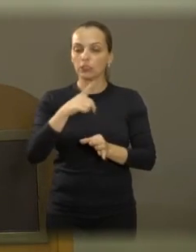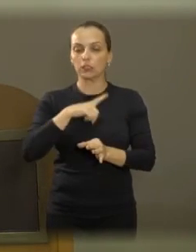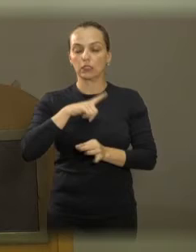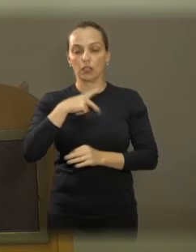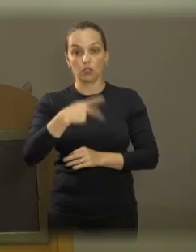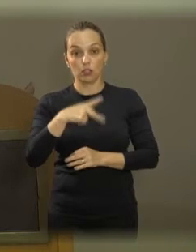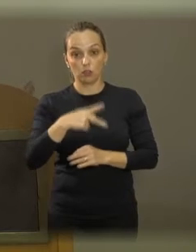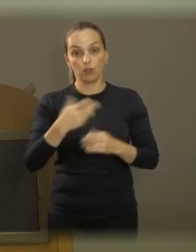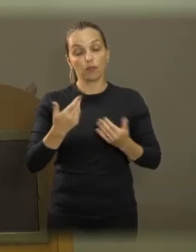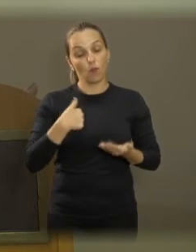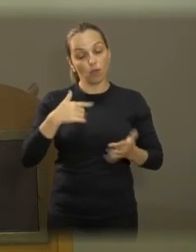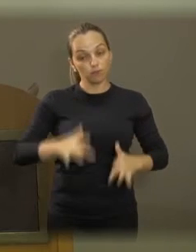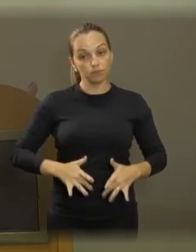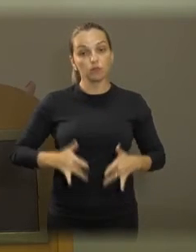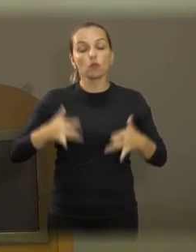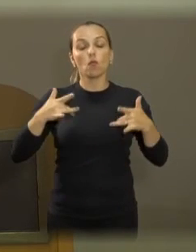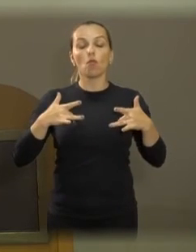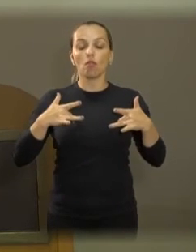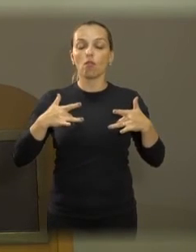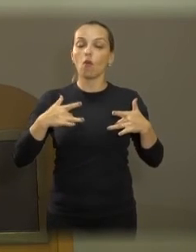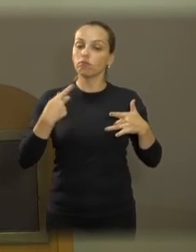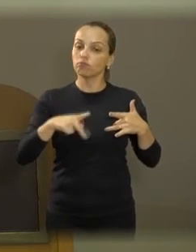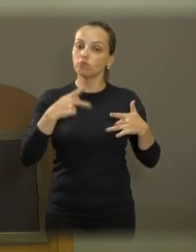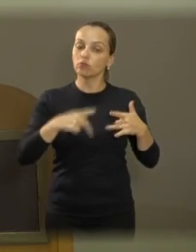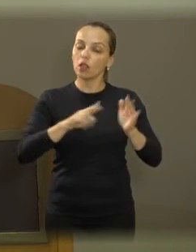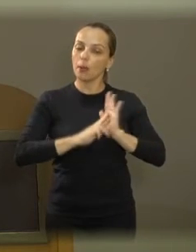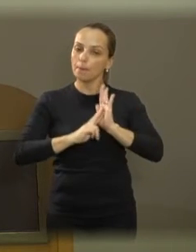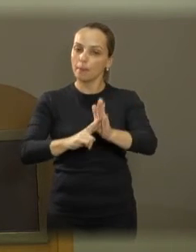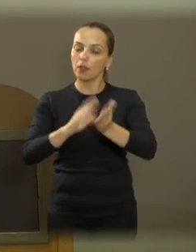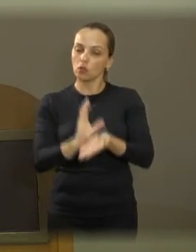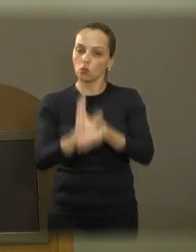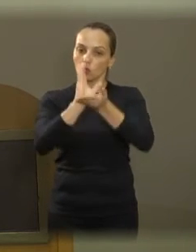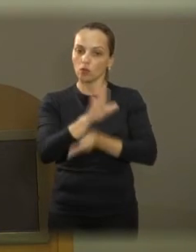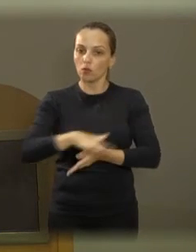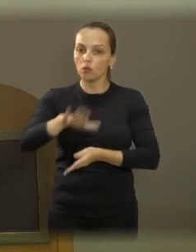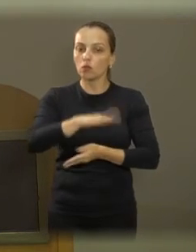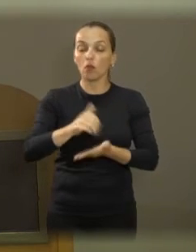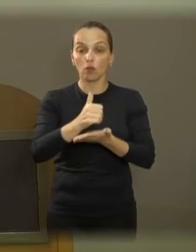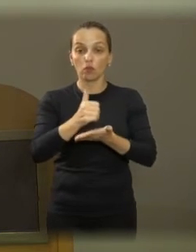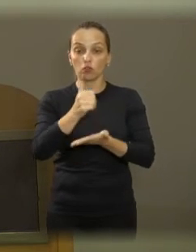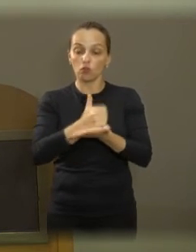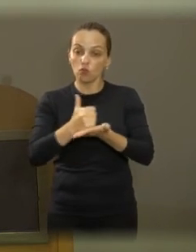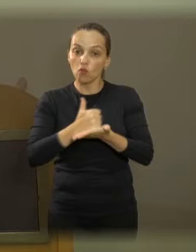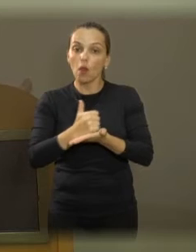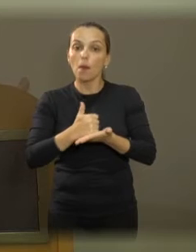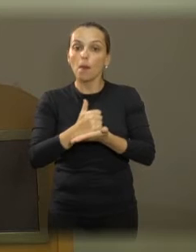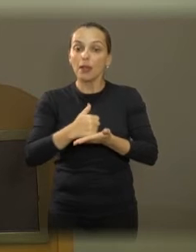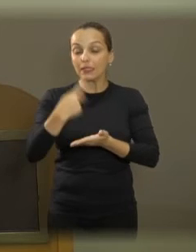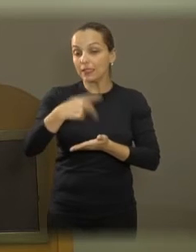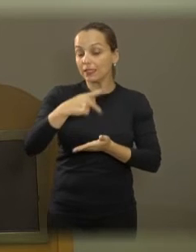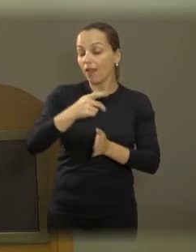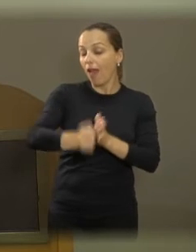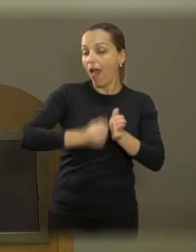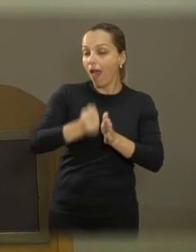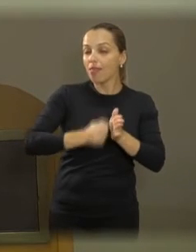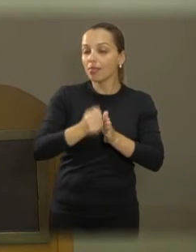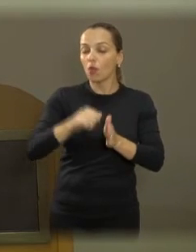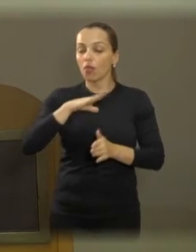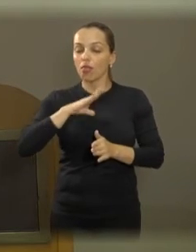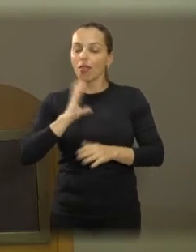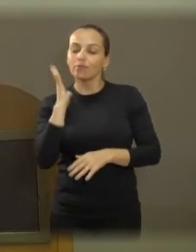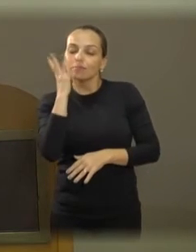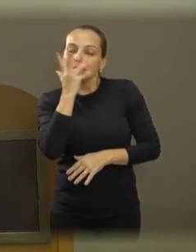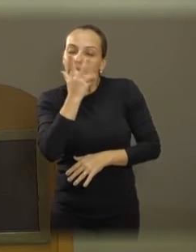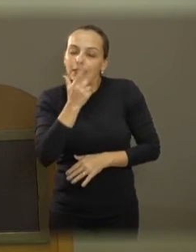Então, muito me honra estar aqui, representando o Conselho Regional de Farmácia, nessa linda Araraquara que eu gosto